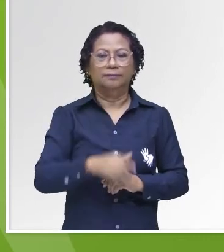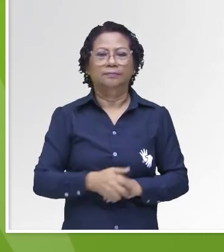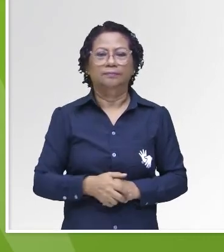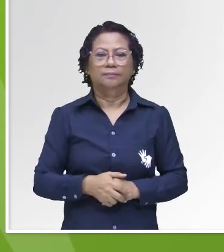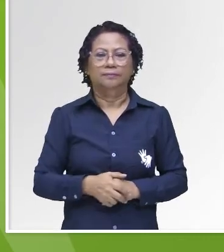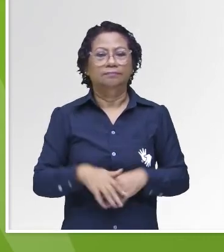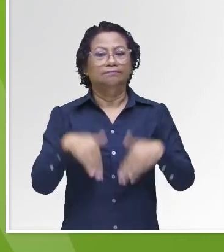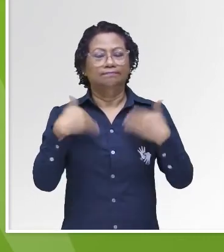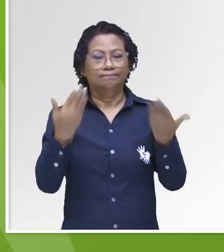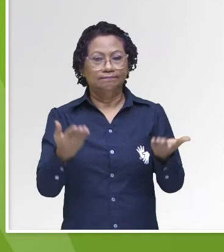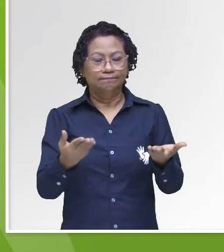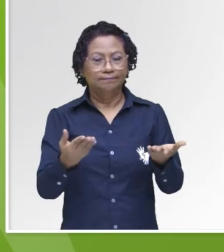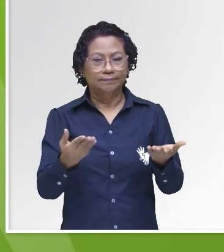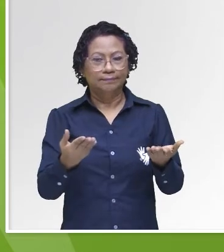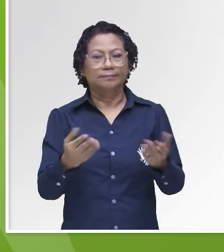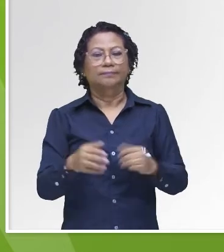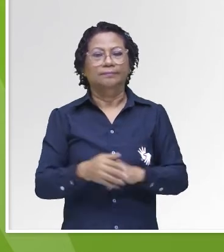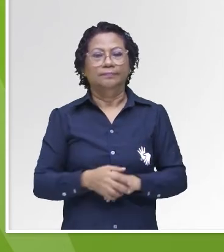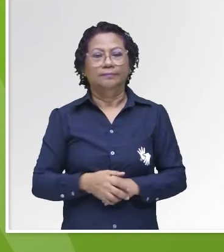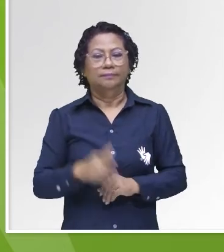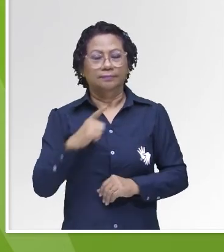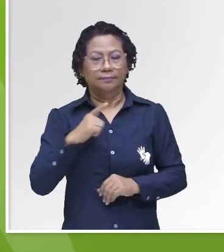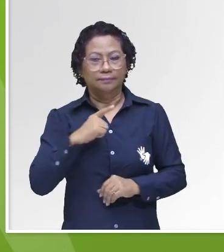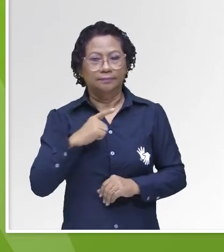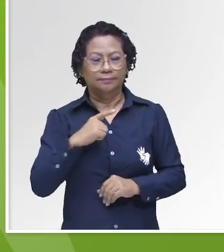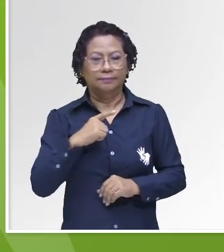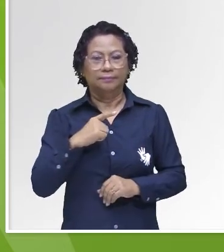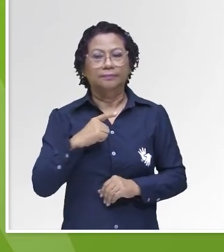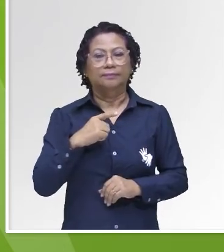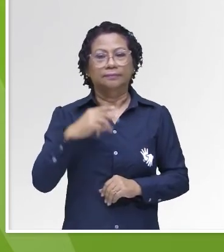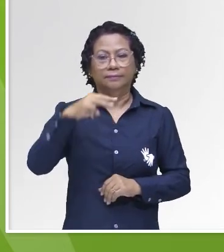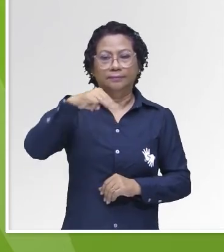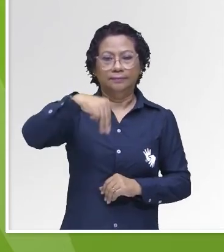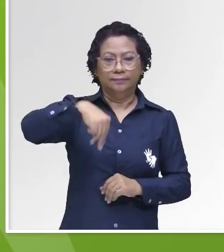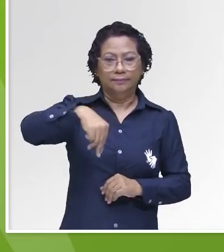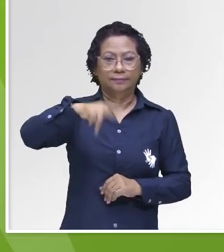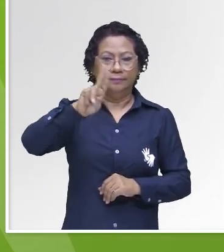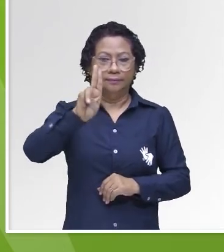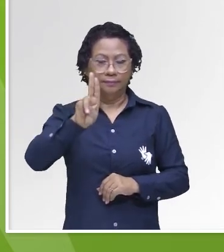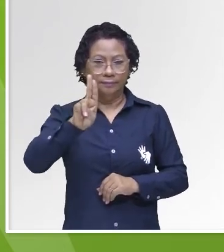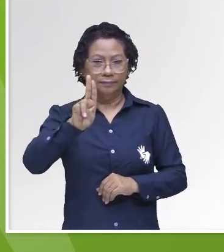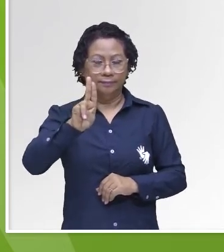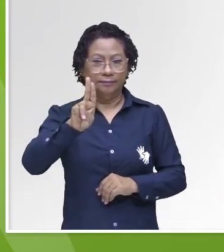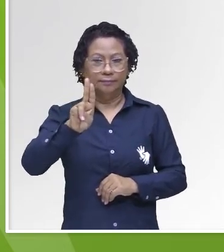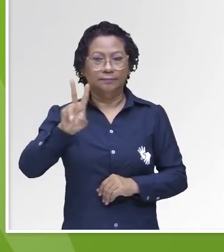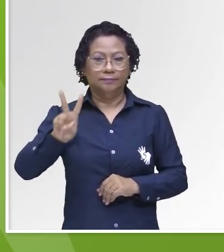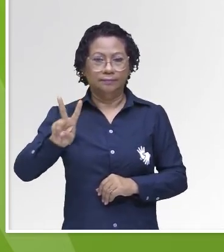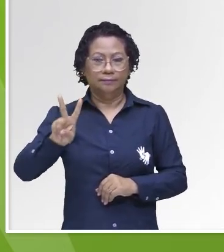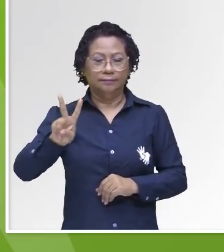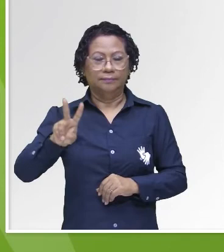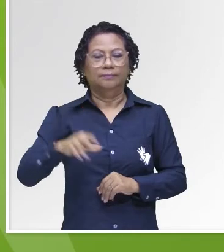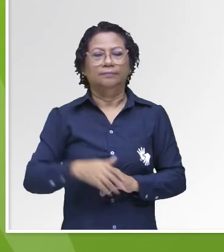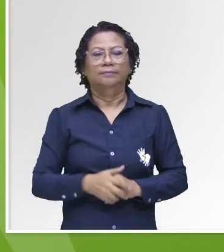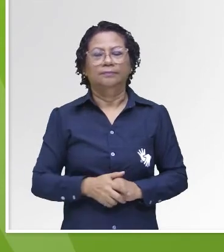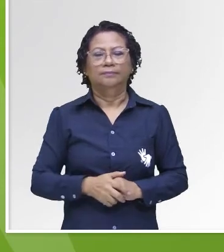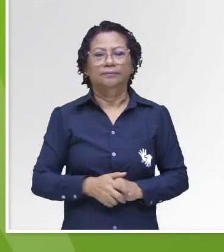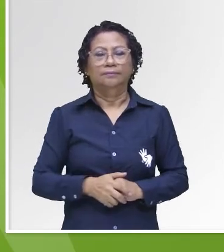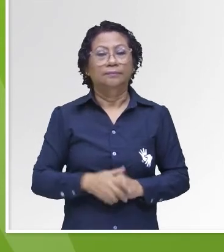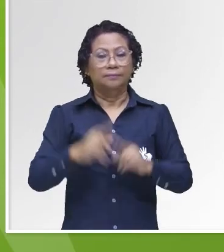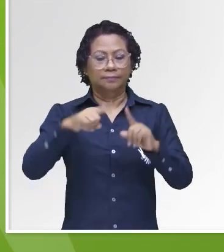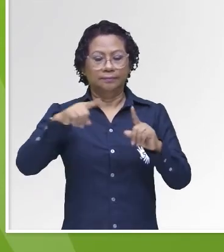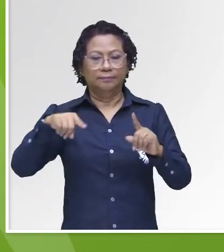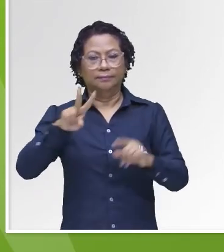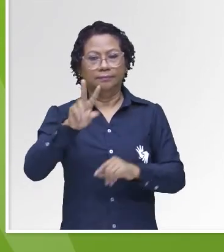E na vertical nós temos o movimento uniformemente variado, certo? Então veja